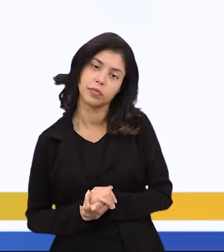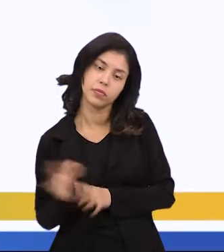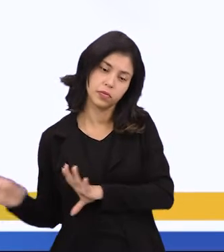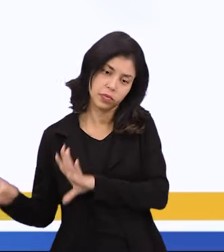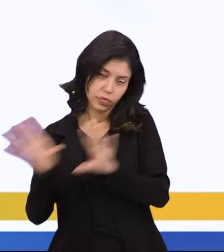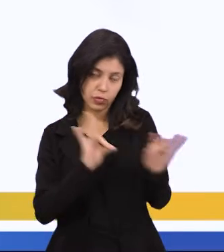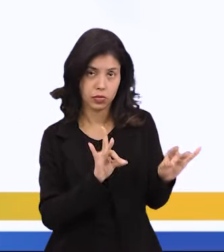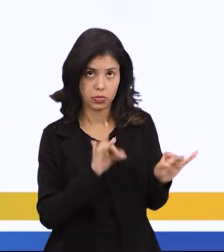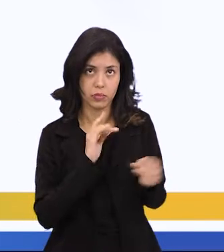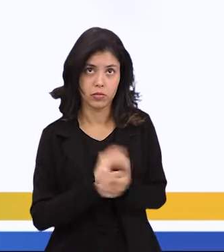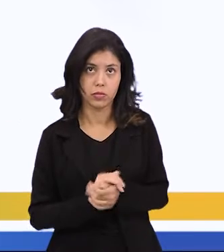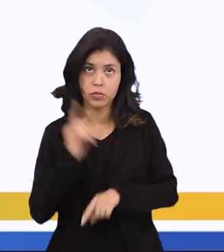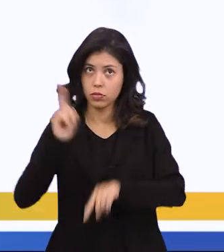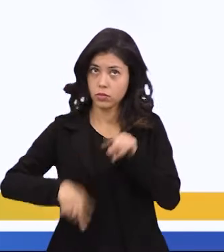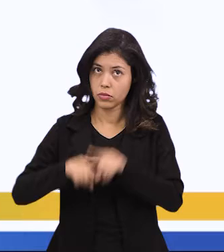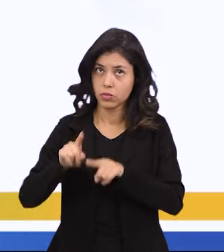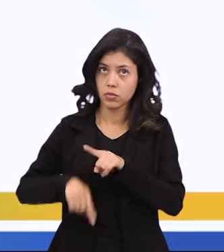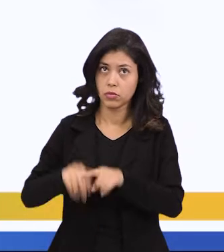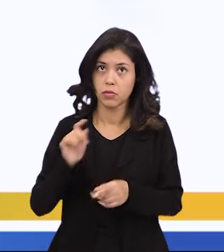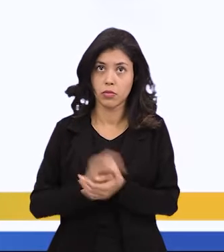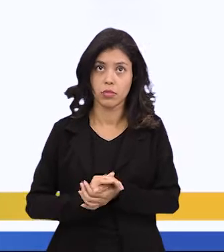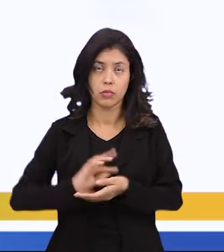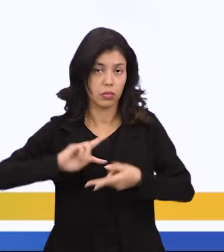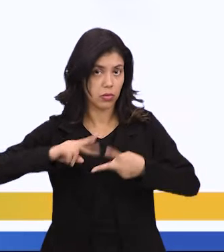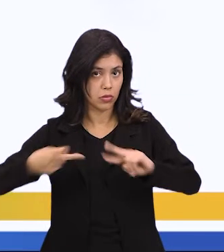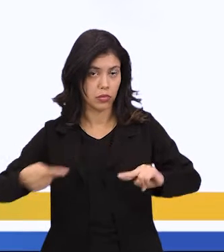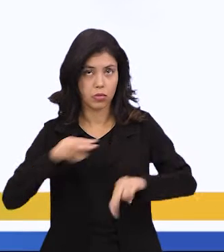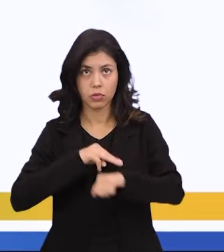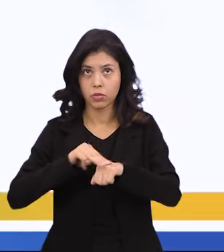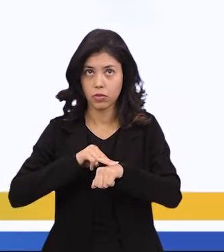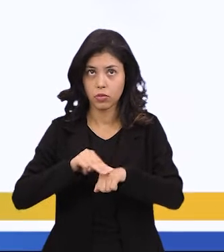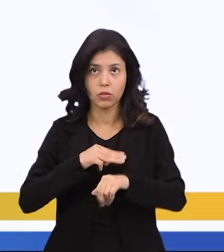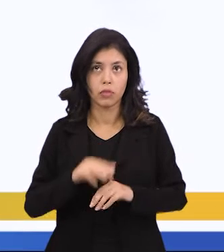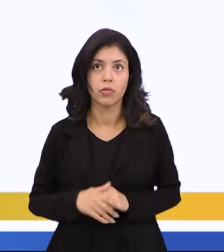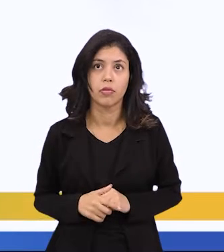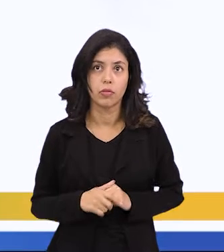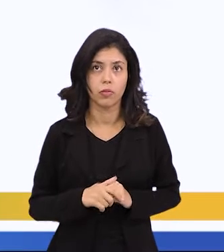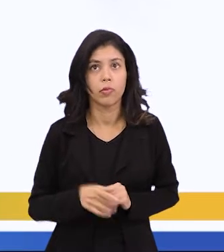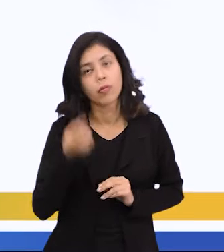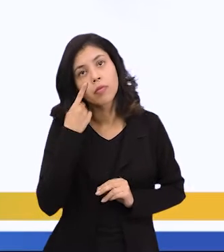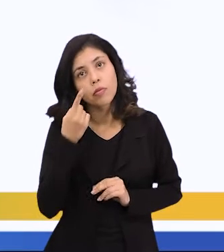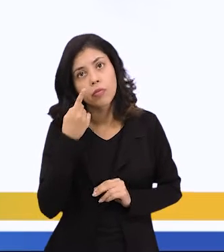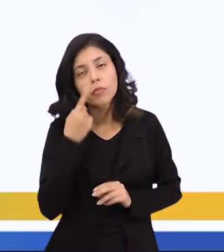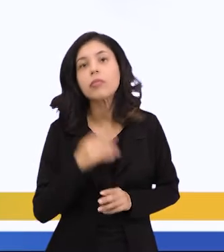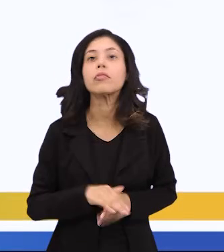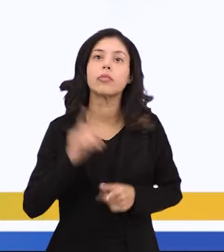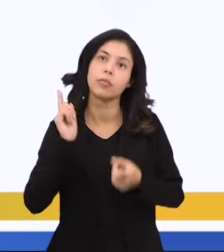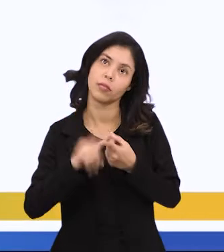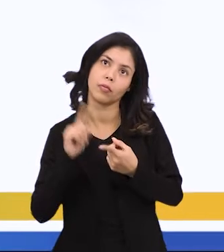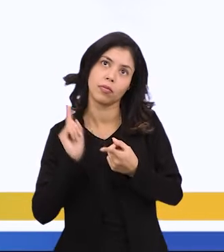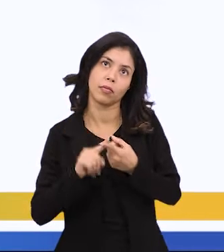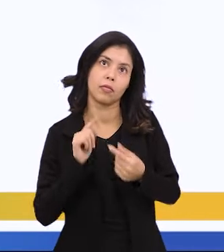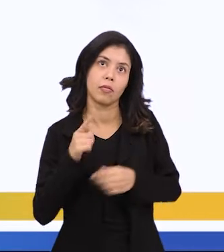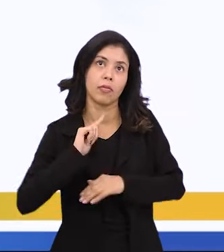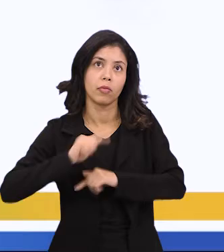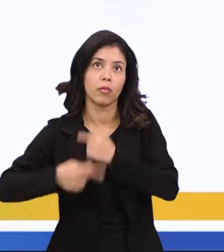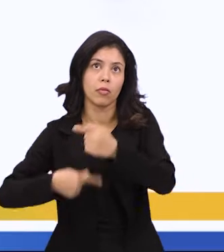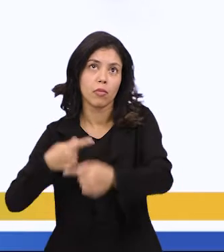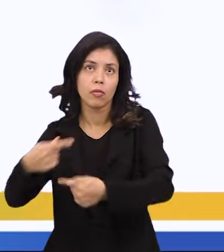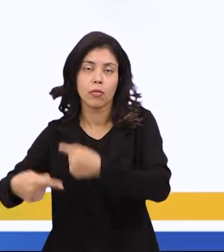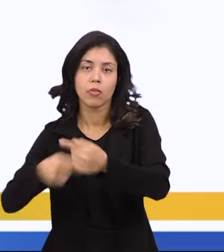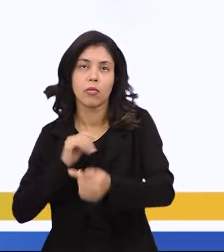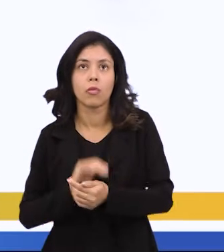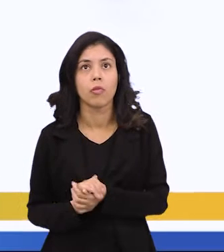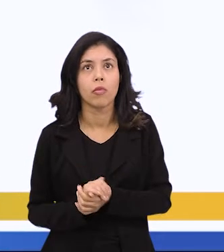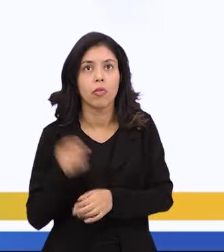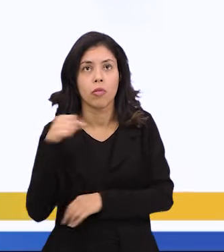de volta o material genético ali da população marrom. Olhem aí essa primeira geração, onde nós temos